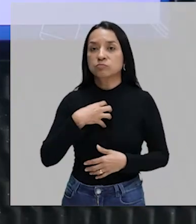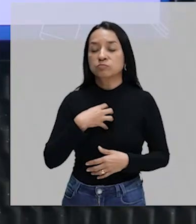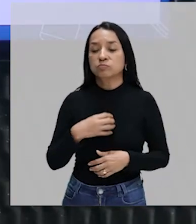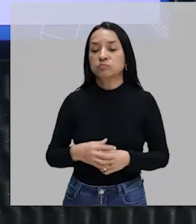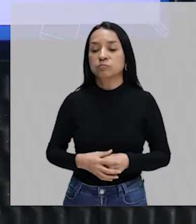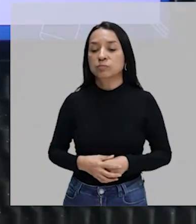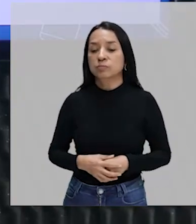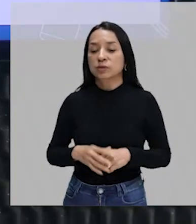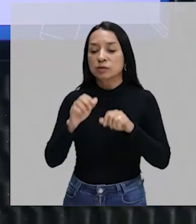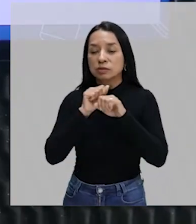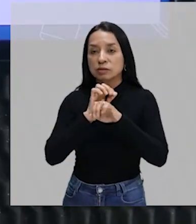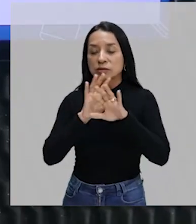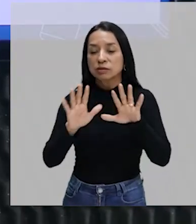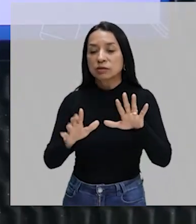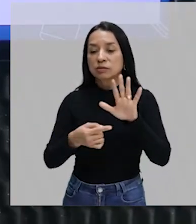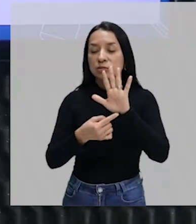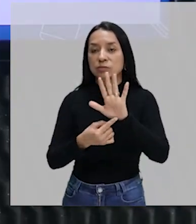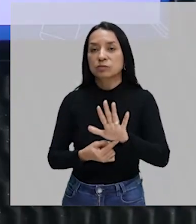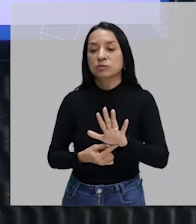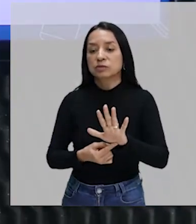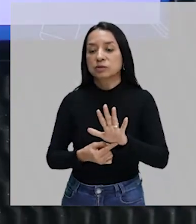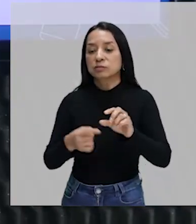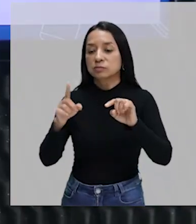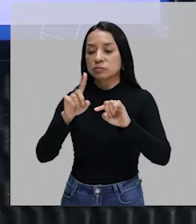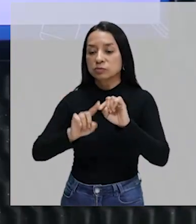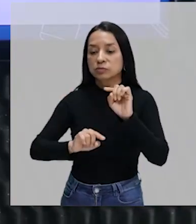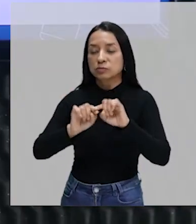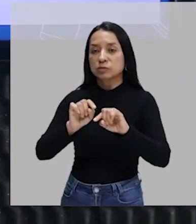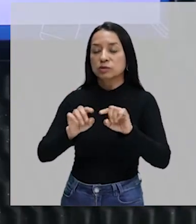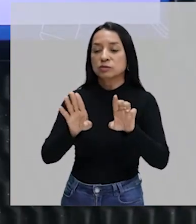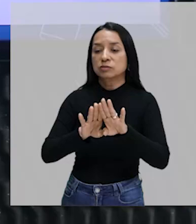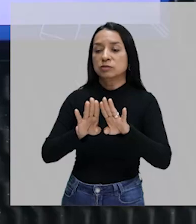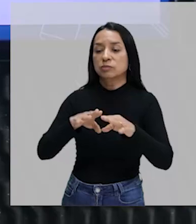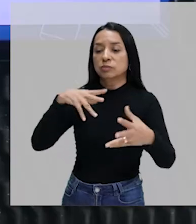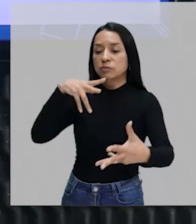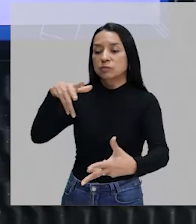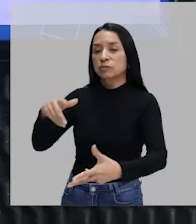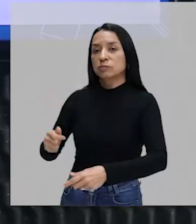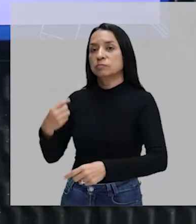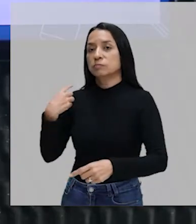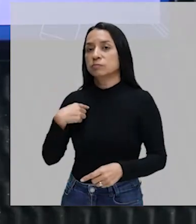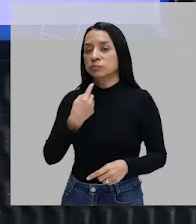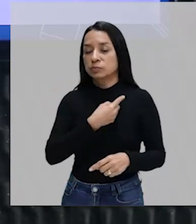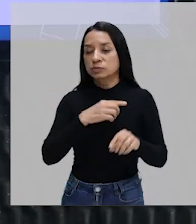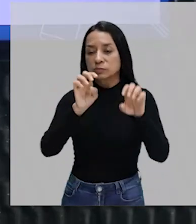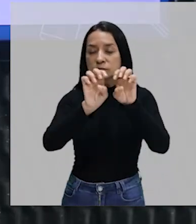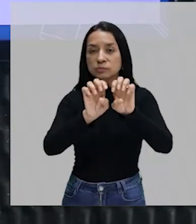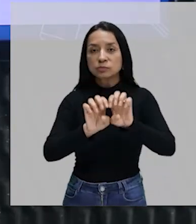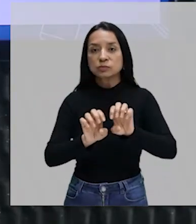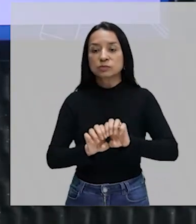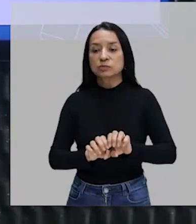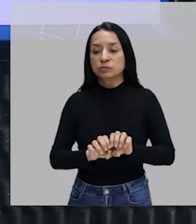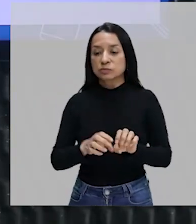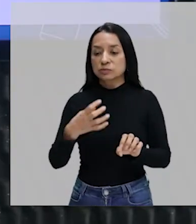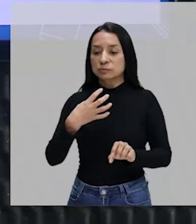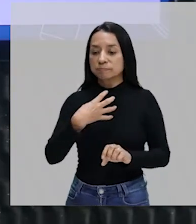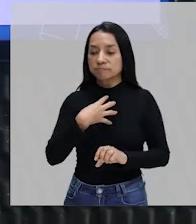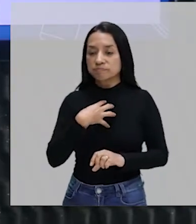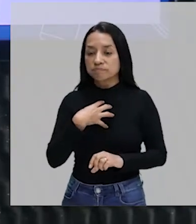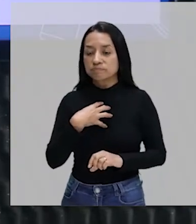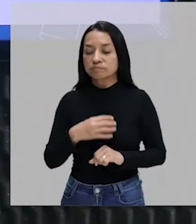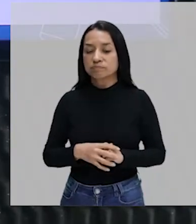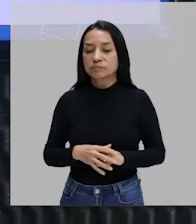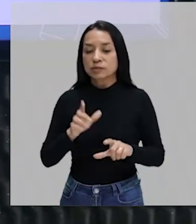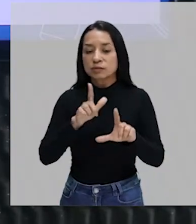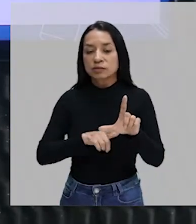claro, colocado pelos objetos e pelo mundo para a nossa estrutura dos sentidos. Então, a